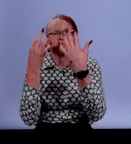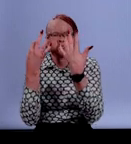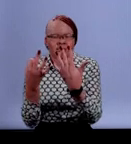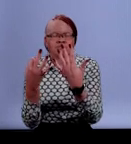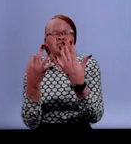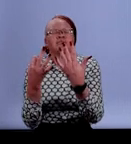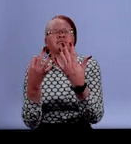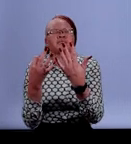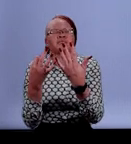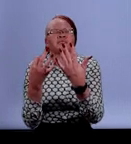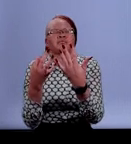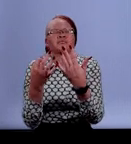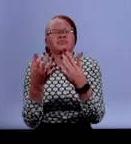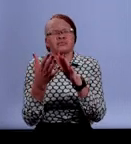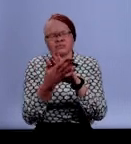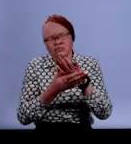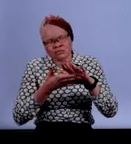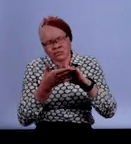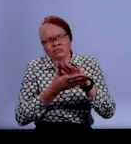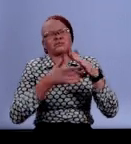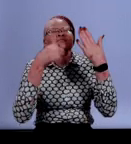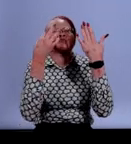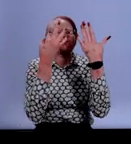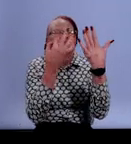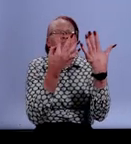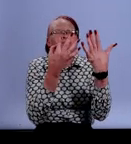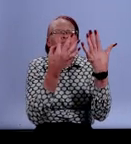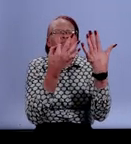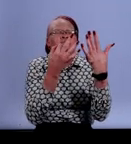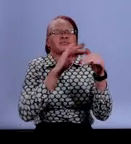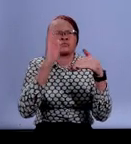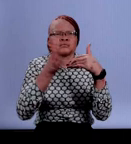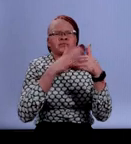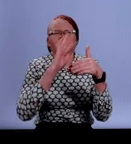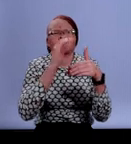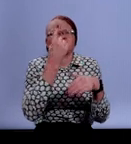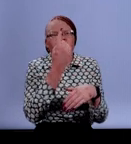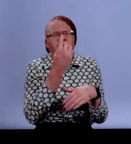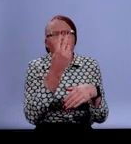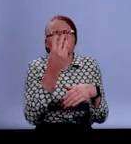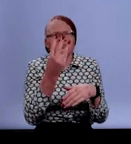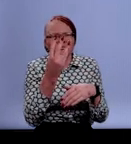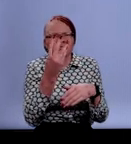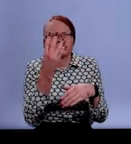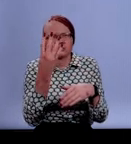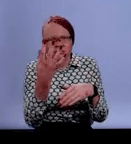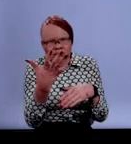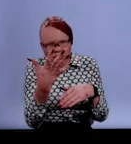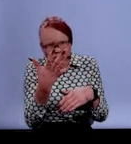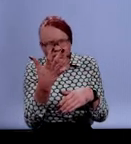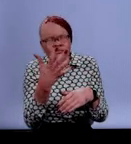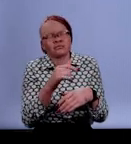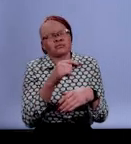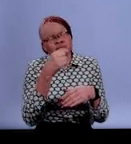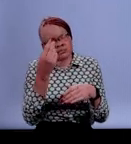8 x 8 a nossa base é oito aparece quantas vezes uma as três quatro